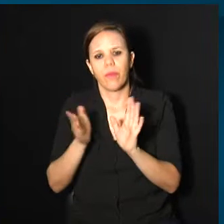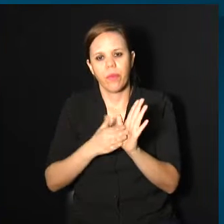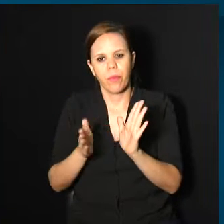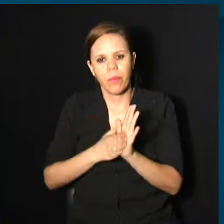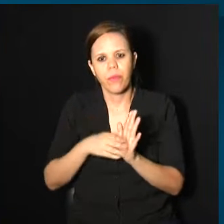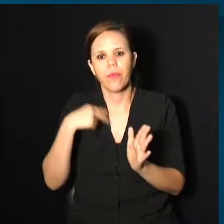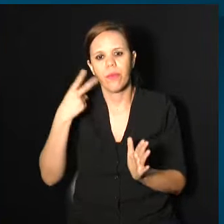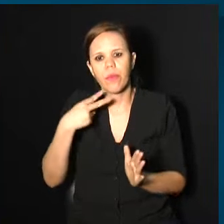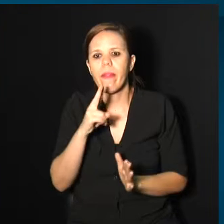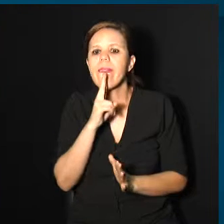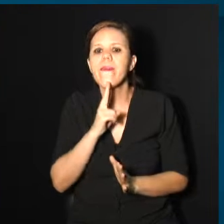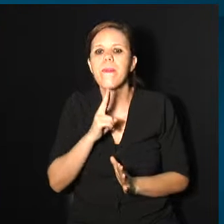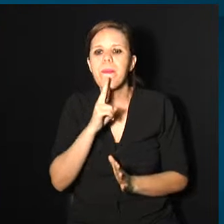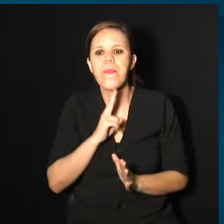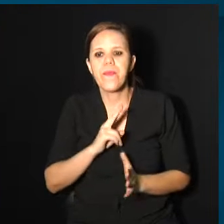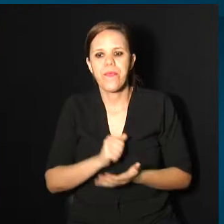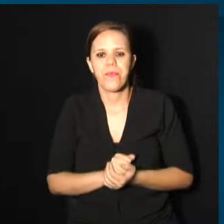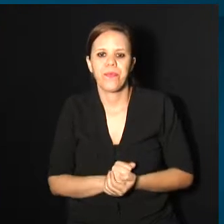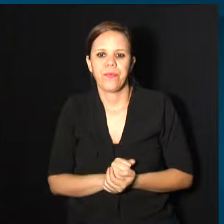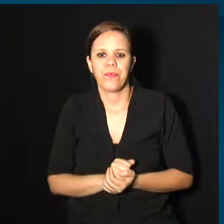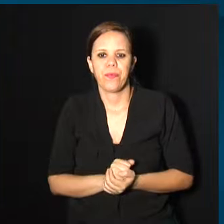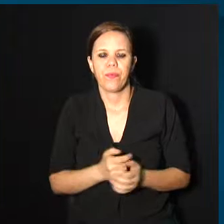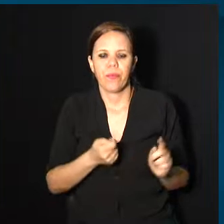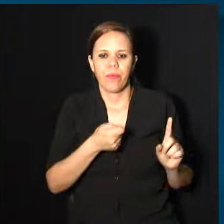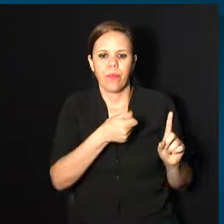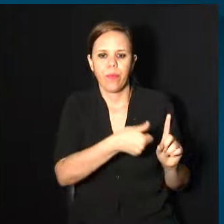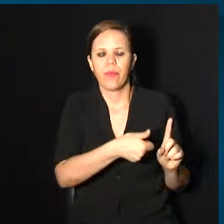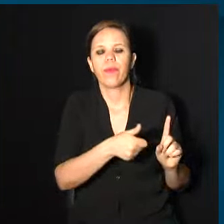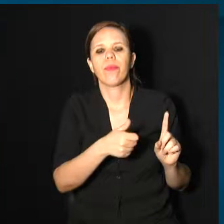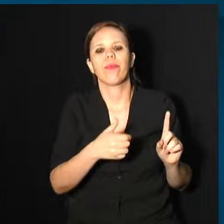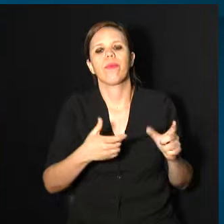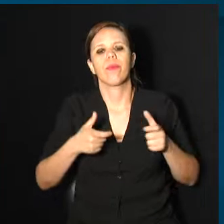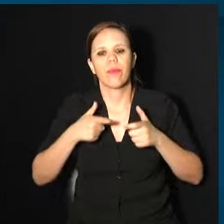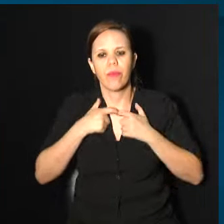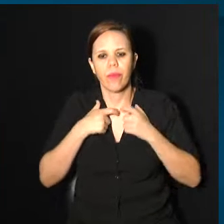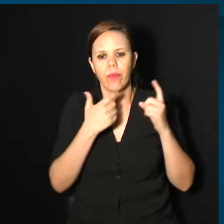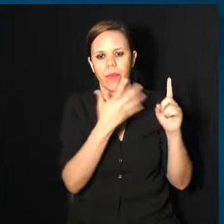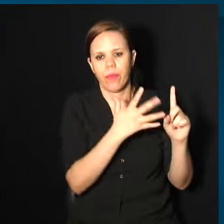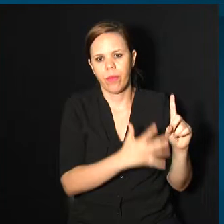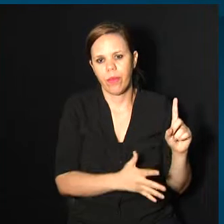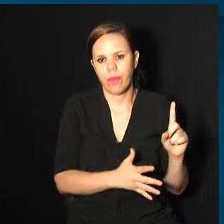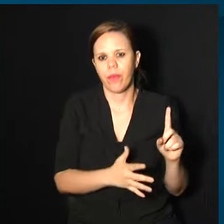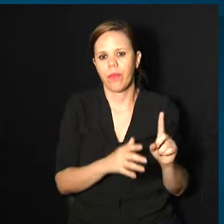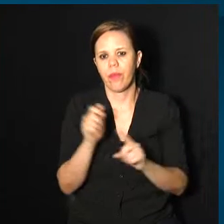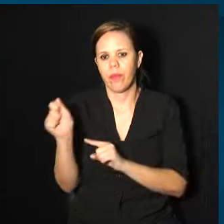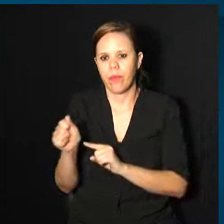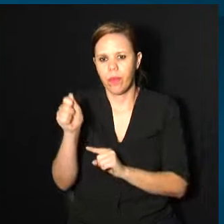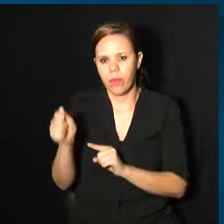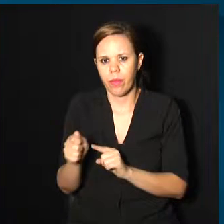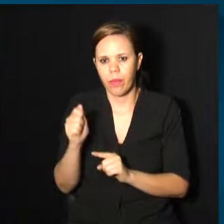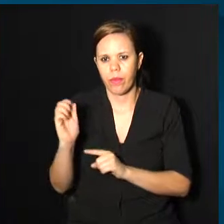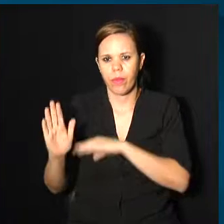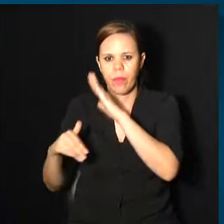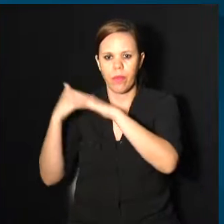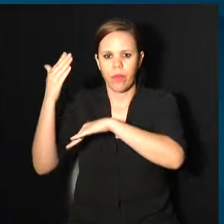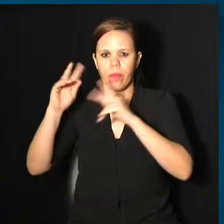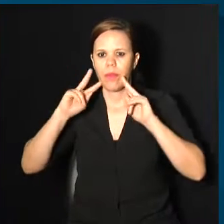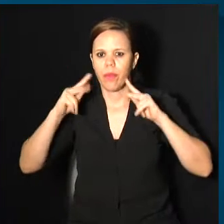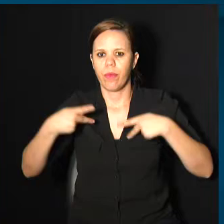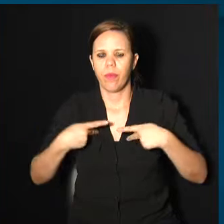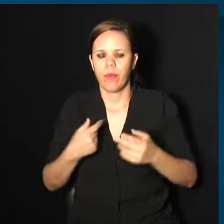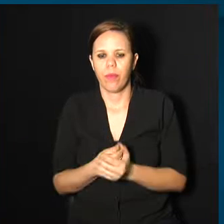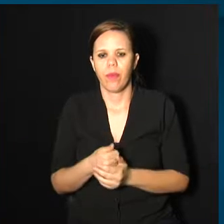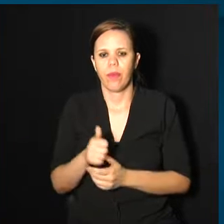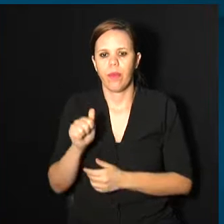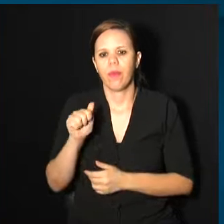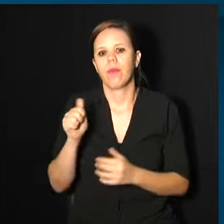autoria do vereador Nelson Ossiri, que concede a medalha Arautos da Paz à Associação de Desenvolvimento Humano